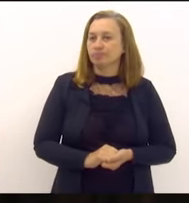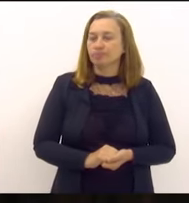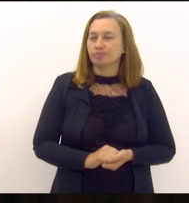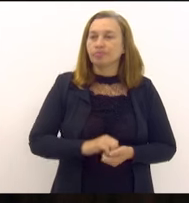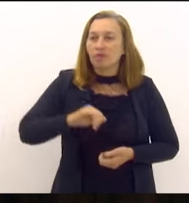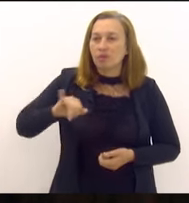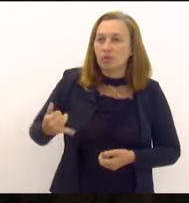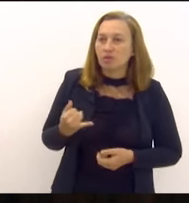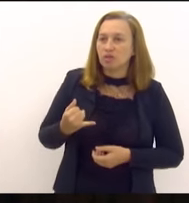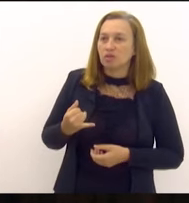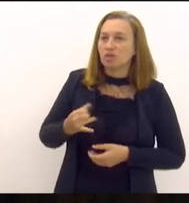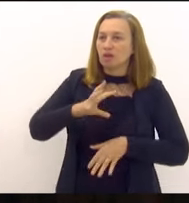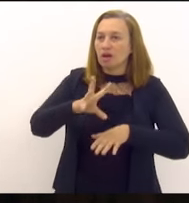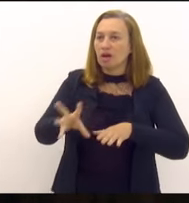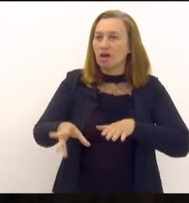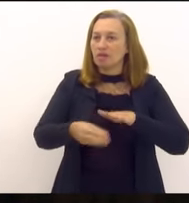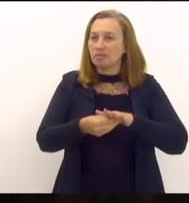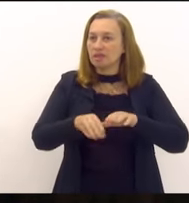Aproveitou a emenda da CCJ?